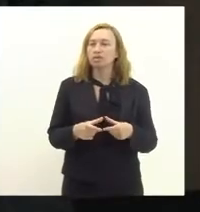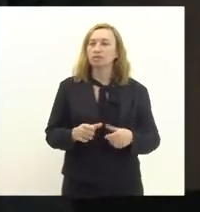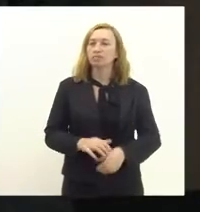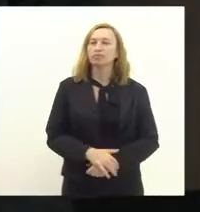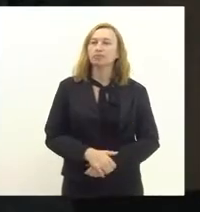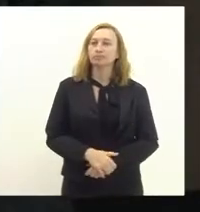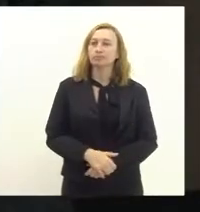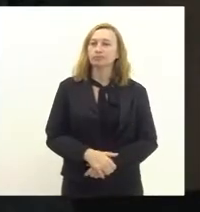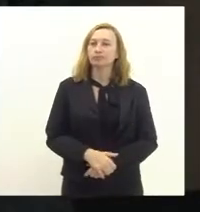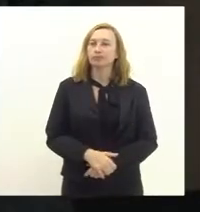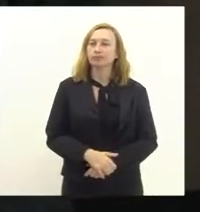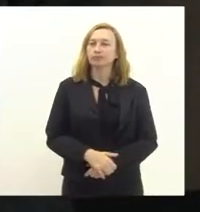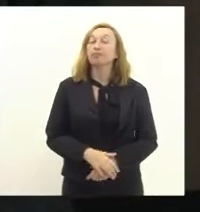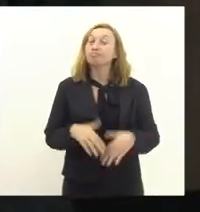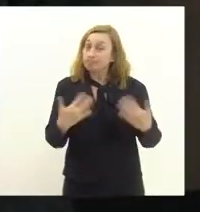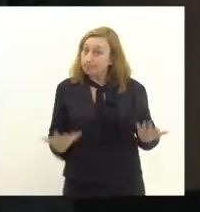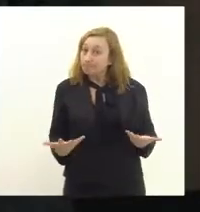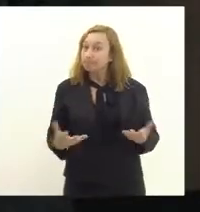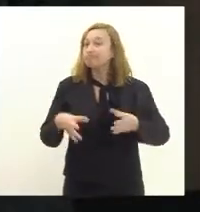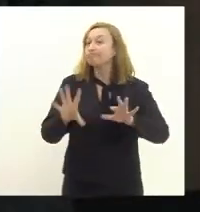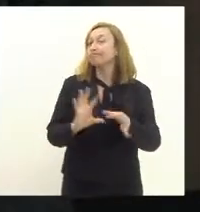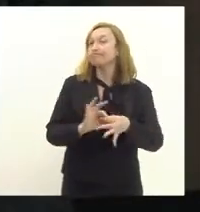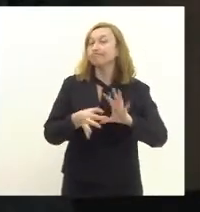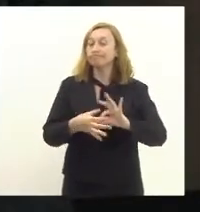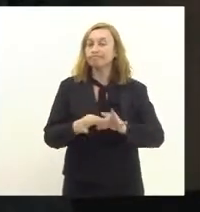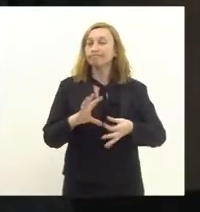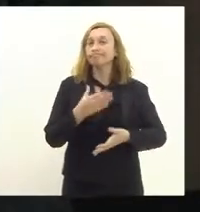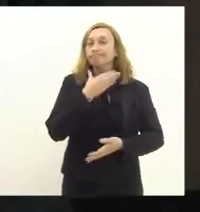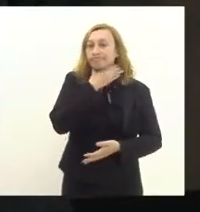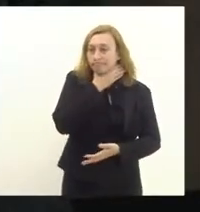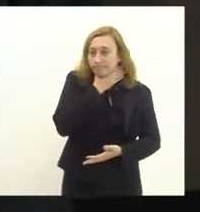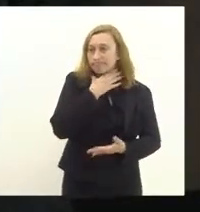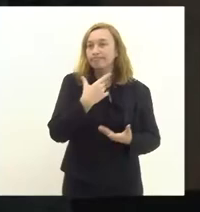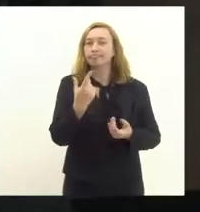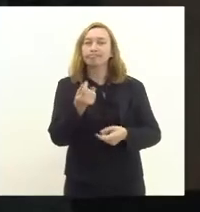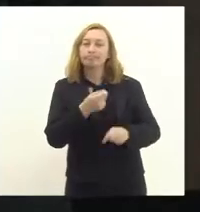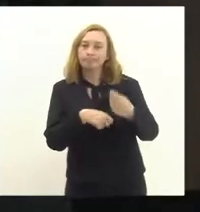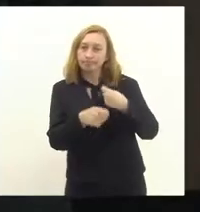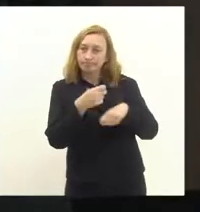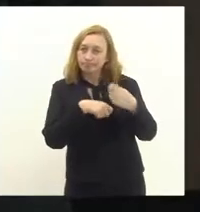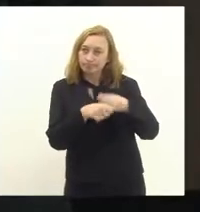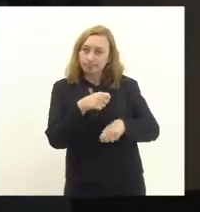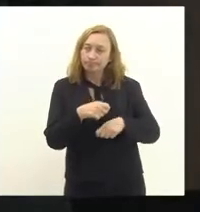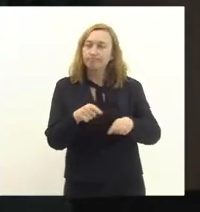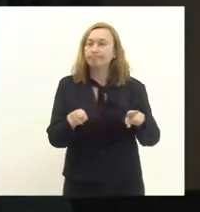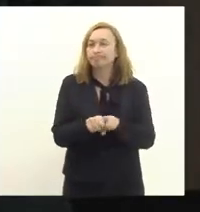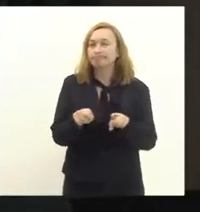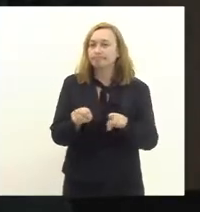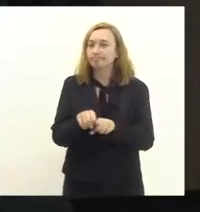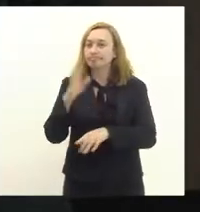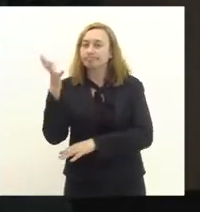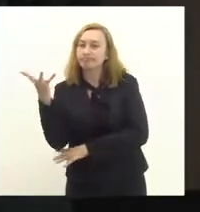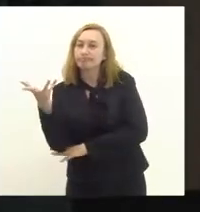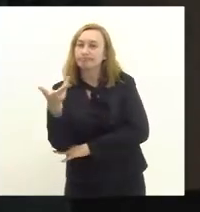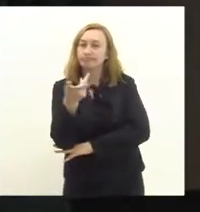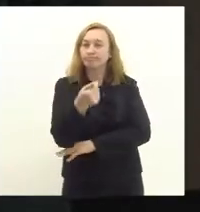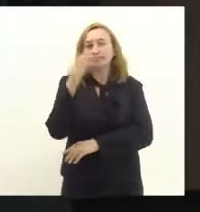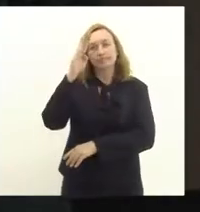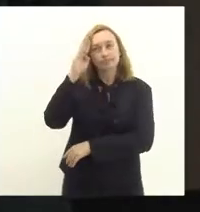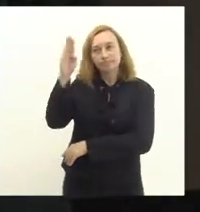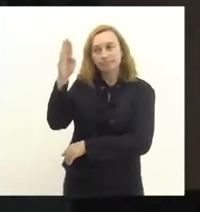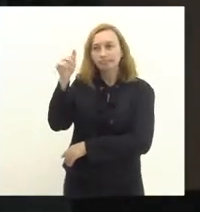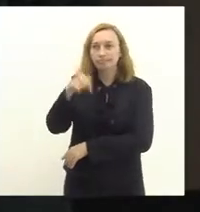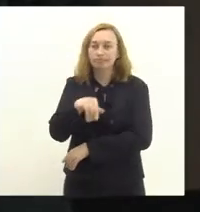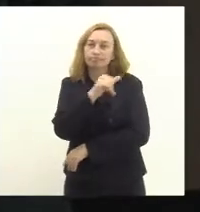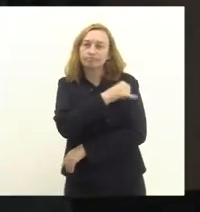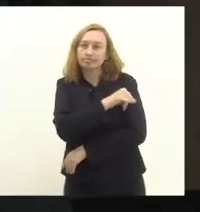lugar. Então, nesse contexto de crise, tanto econômica quanto ambiental, especialmente aqui no Rio de